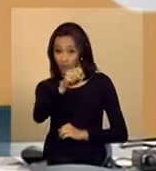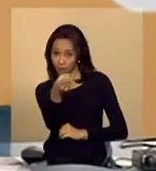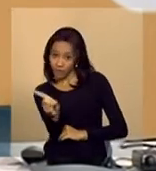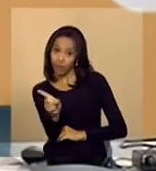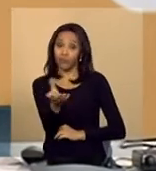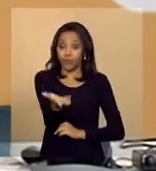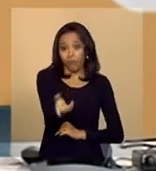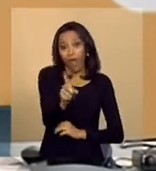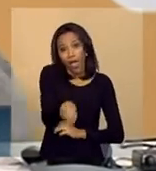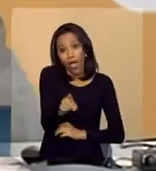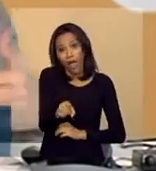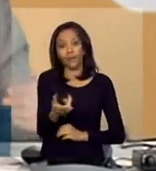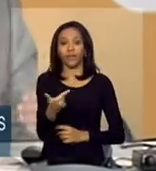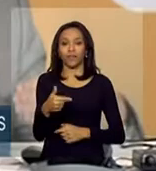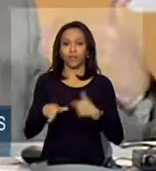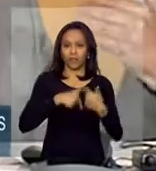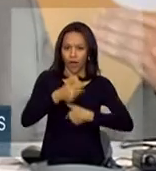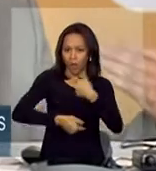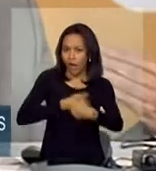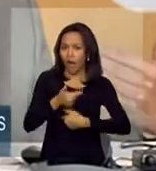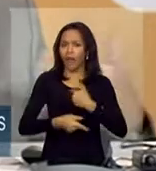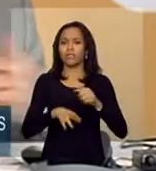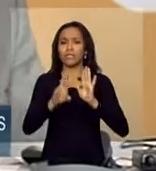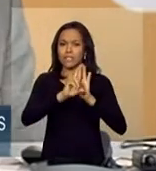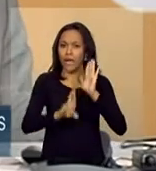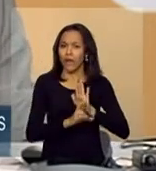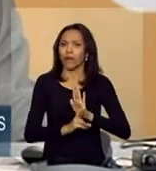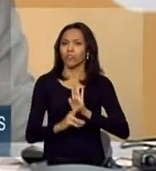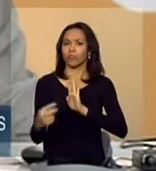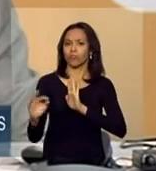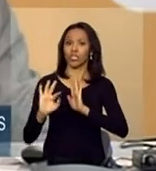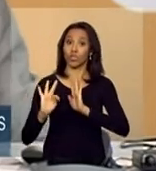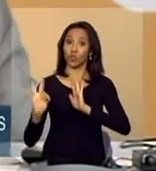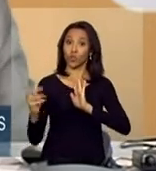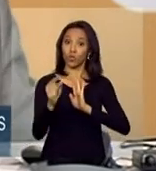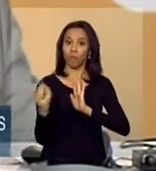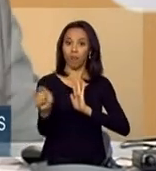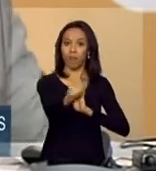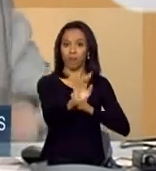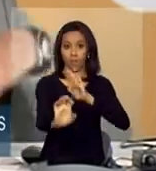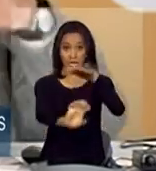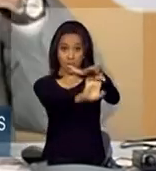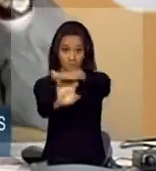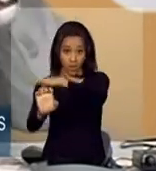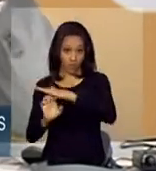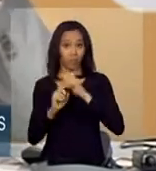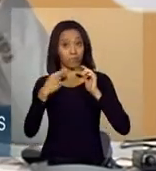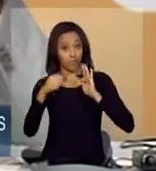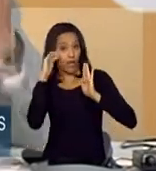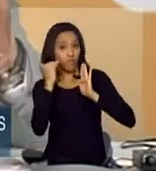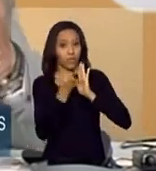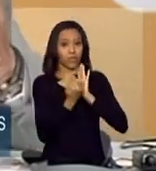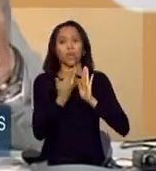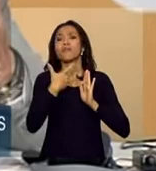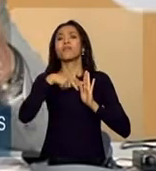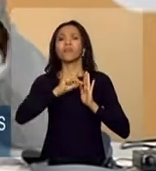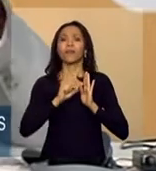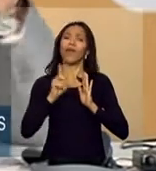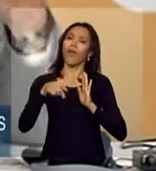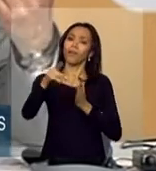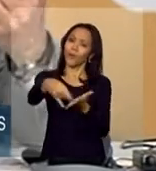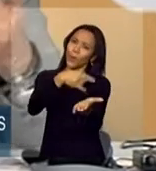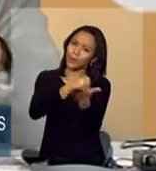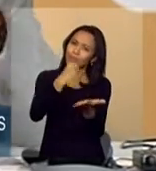a Telebrás vem fazendo, e na regulação. Agora, quem presta os serviços, e dos quais, inclusive, os senhores contratam,